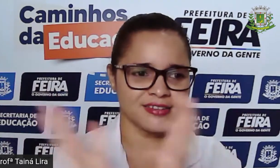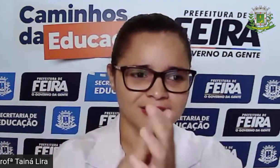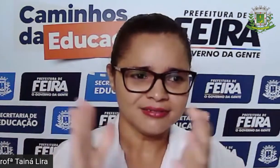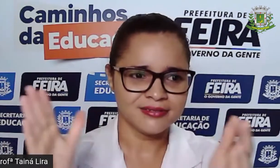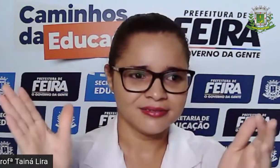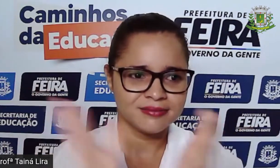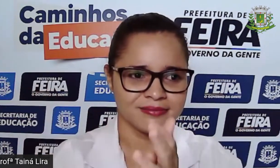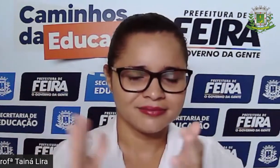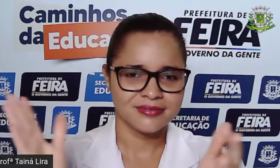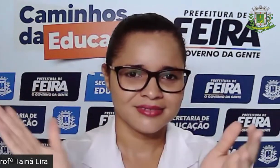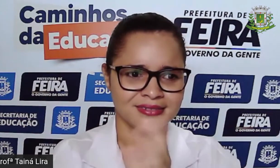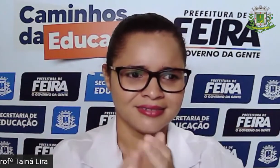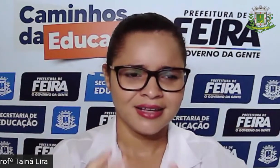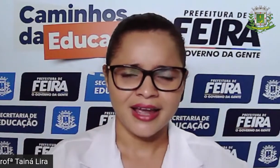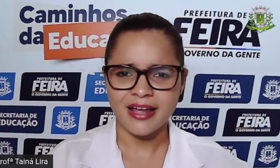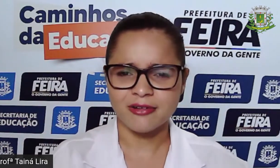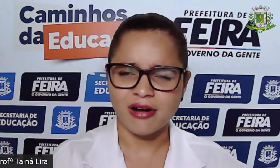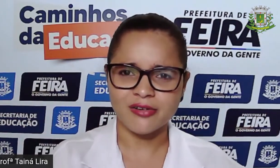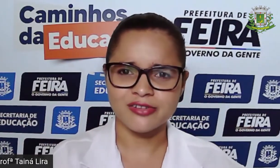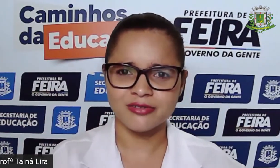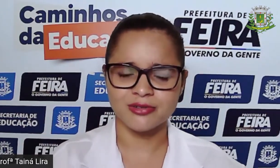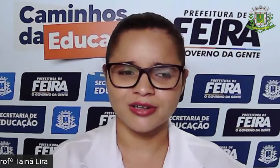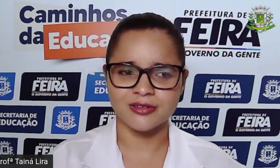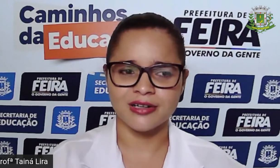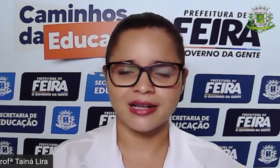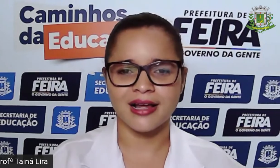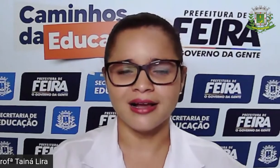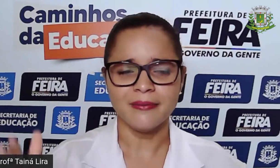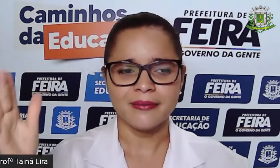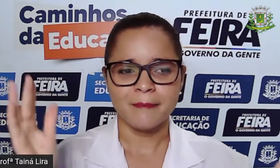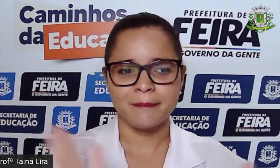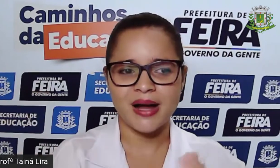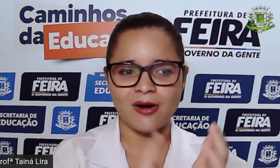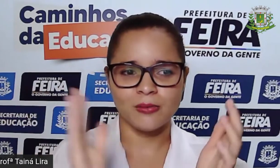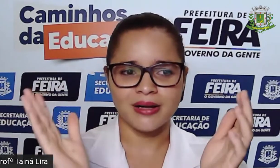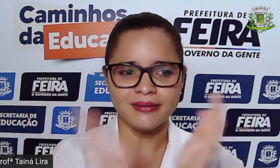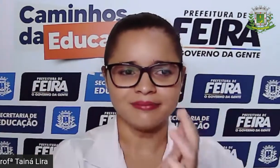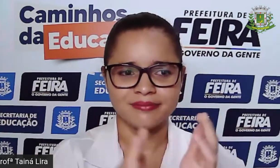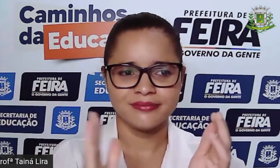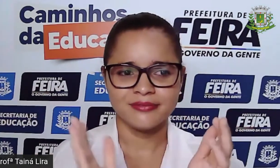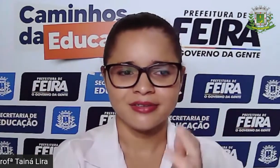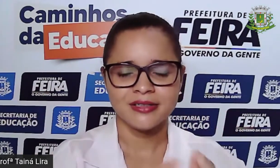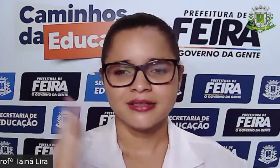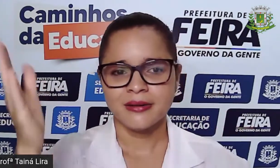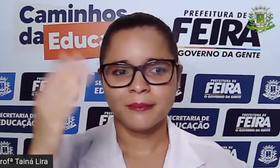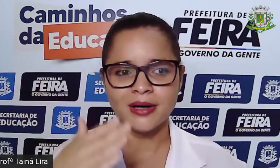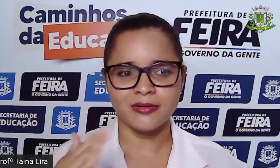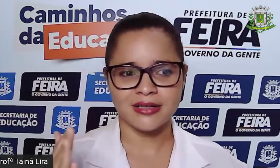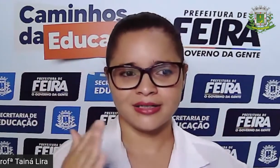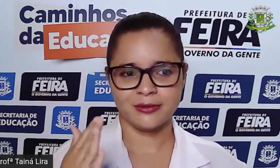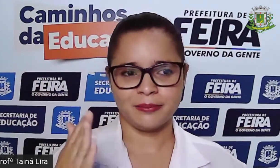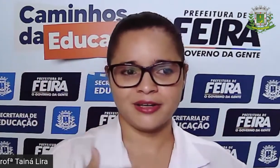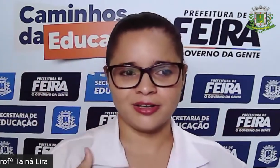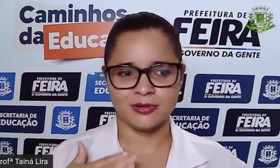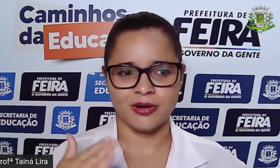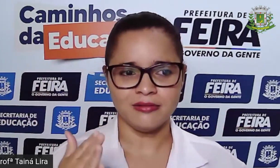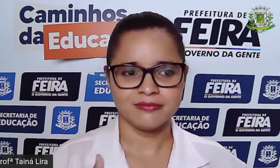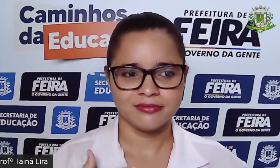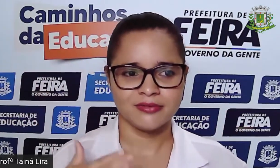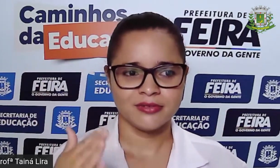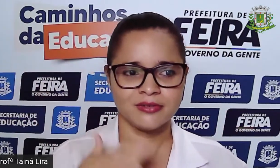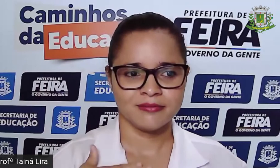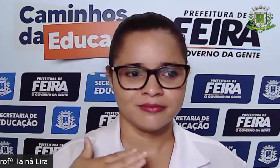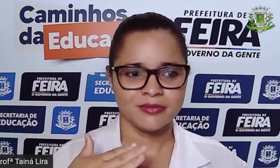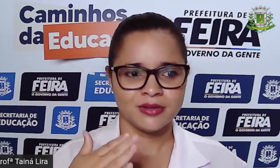a esse? É igual, segundo ano. Olha lá. Palma. Mão aqui no peito, ó.